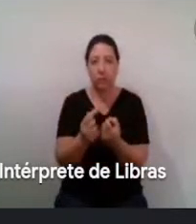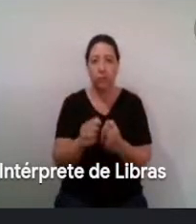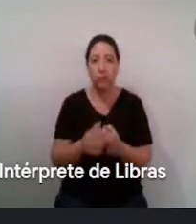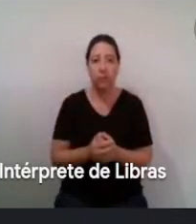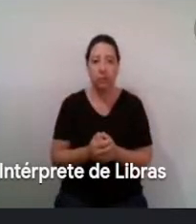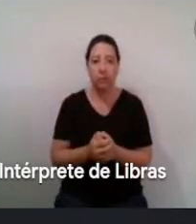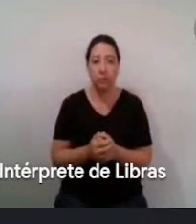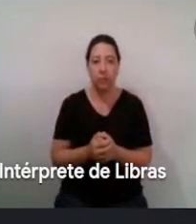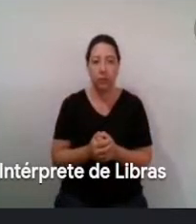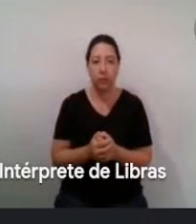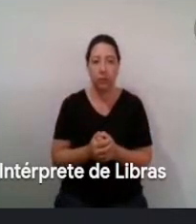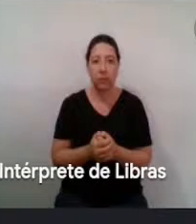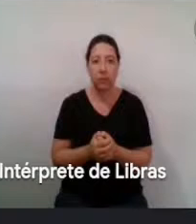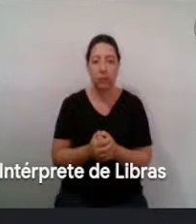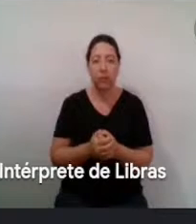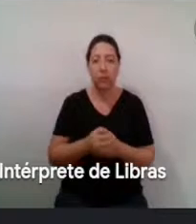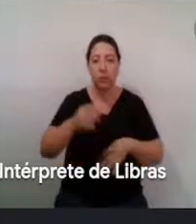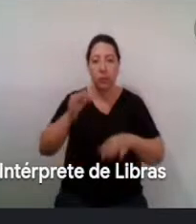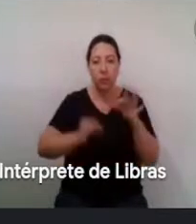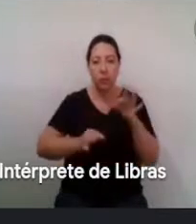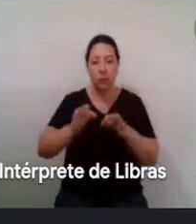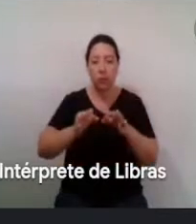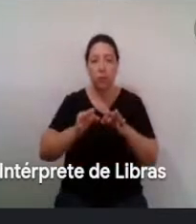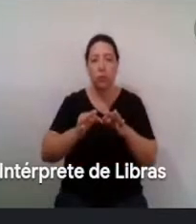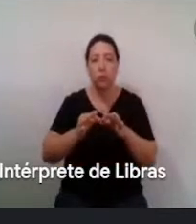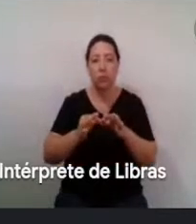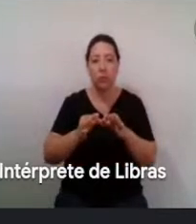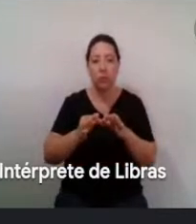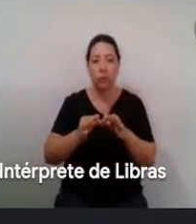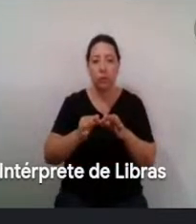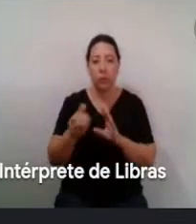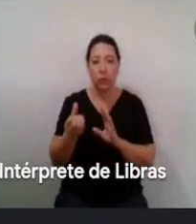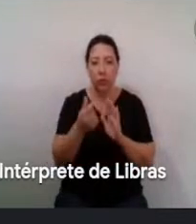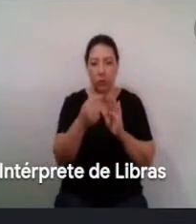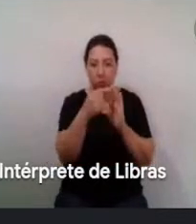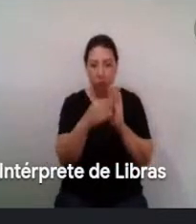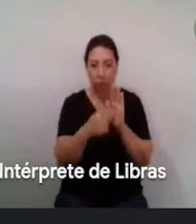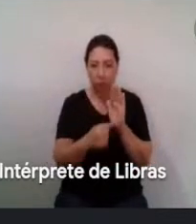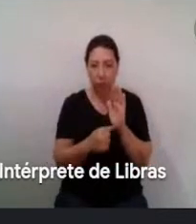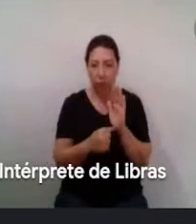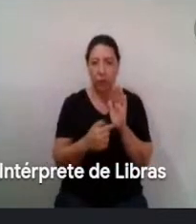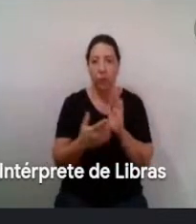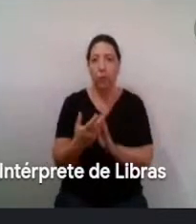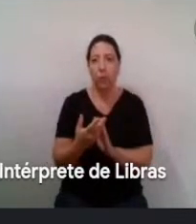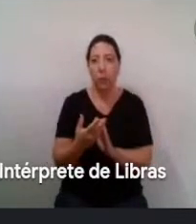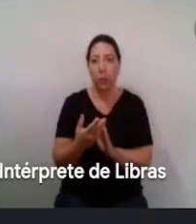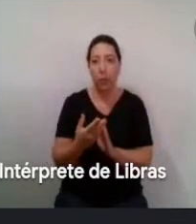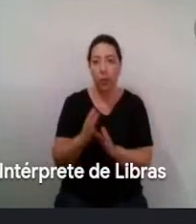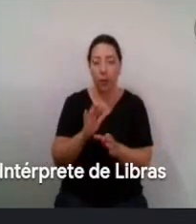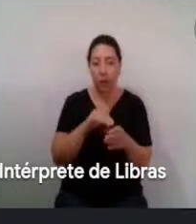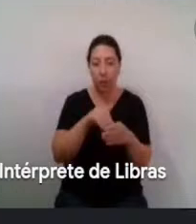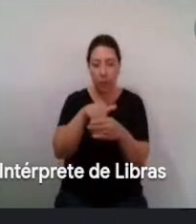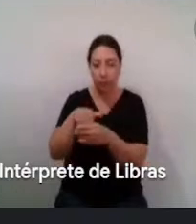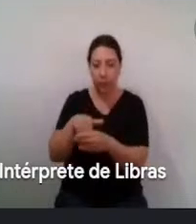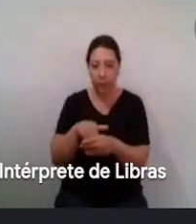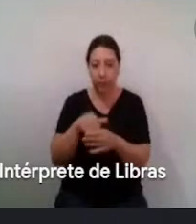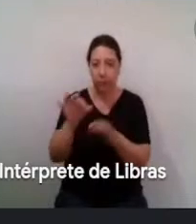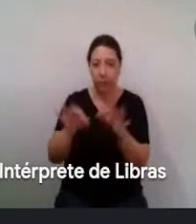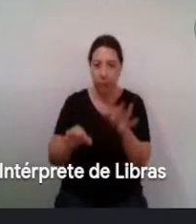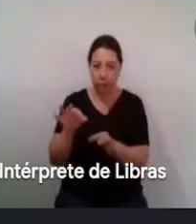Passaremos então ao julgamento dos feitos constantes da pauta, começando pelo item 1 da pauta eleitoral, da pauta